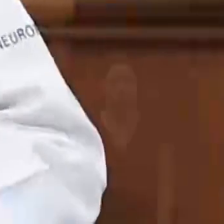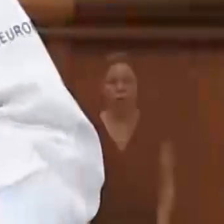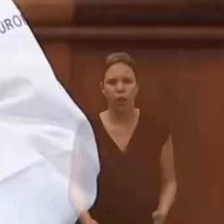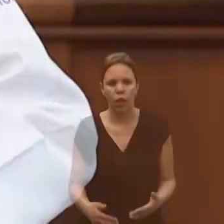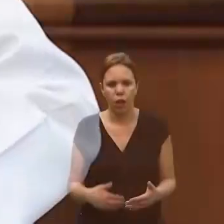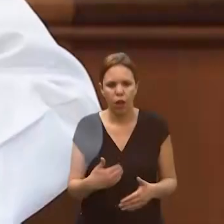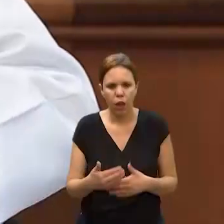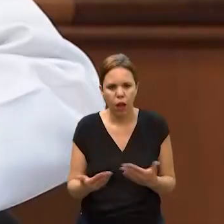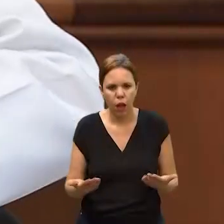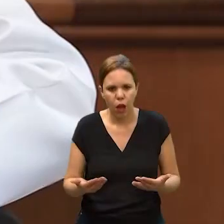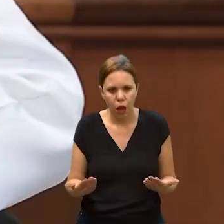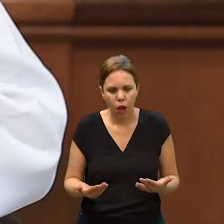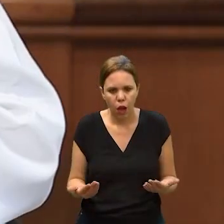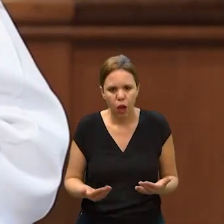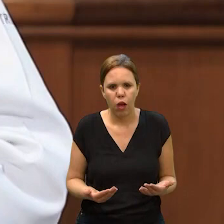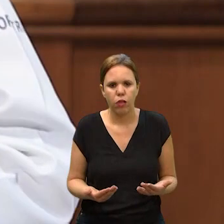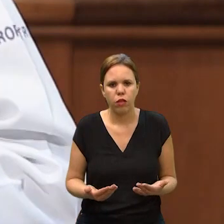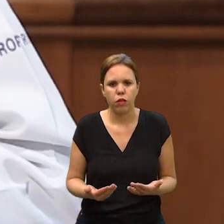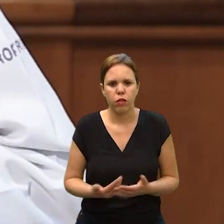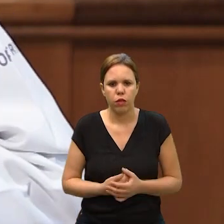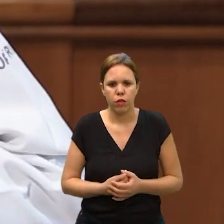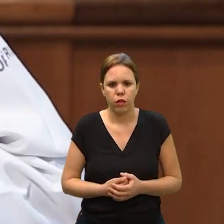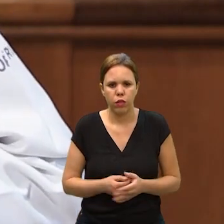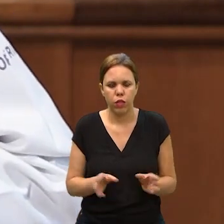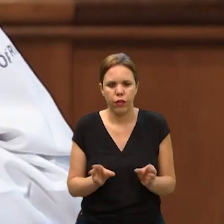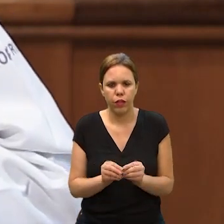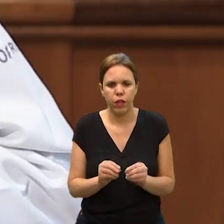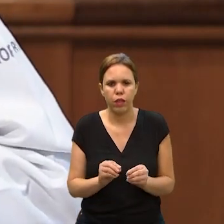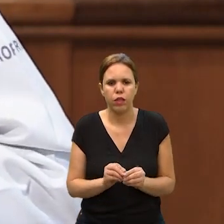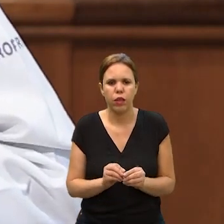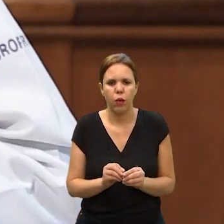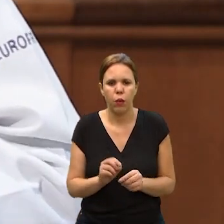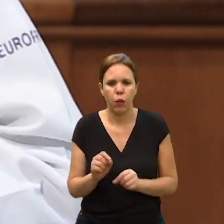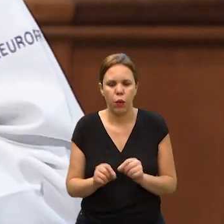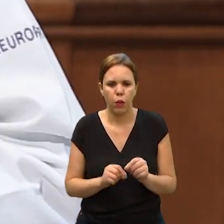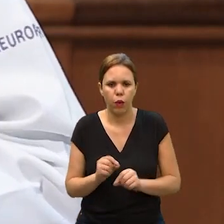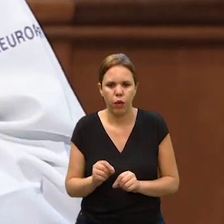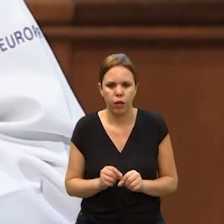O conceito atual, dos últimos, por definição, seriam